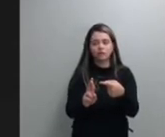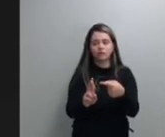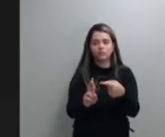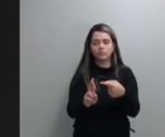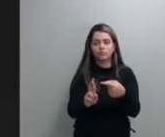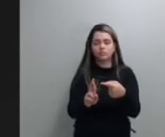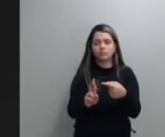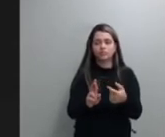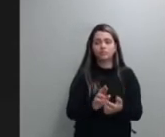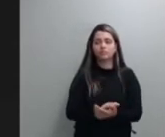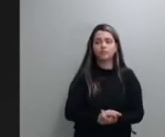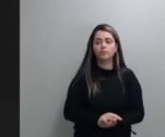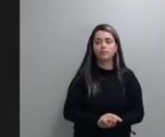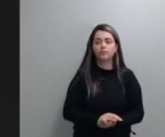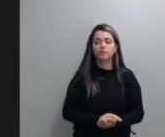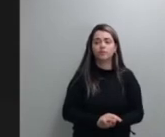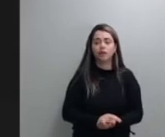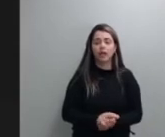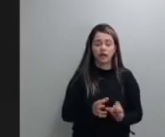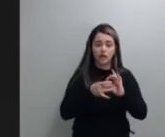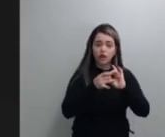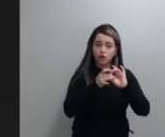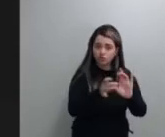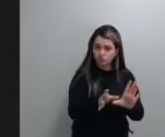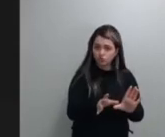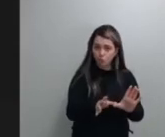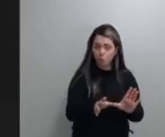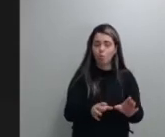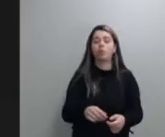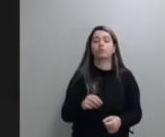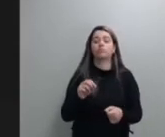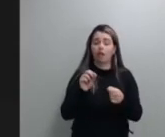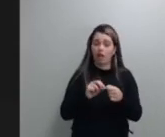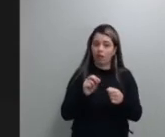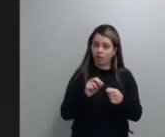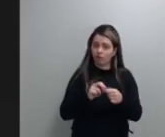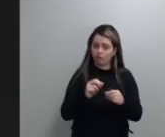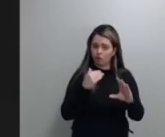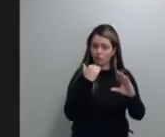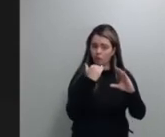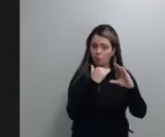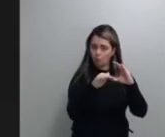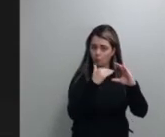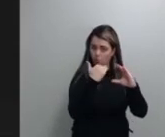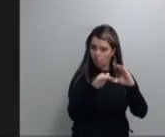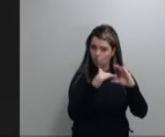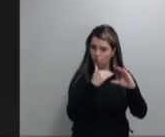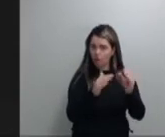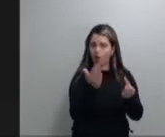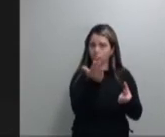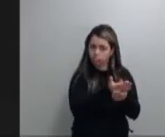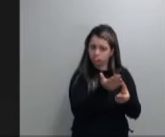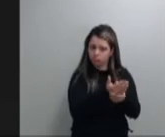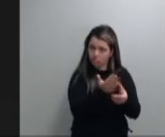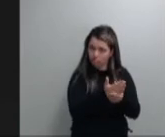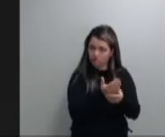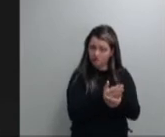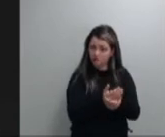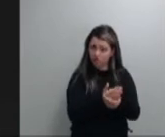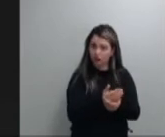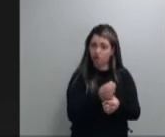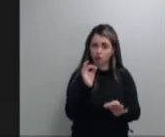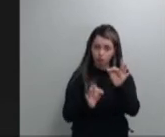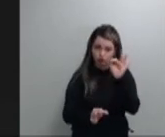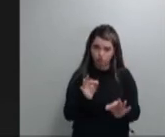que deferiu a liminar requerida. Essa liminar foi confirmada pelo Tribunal Pleno do Tribunal de